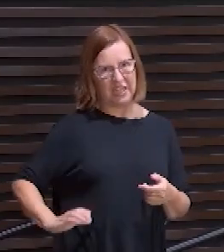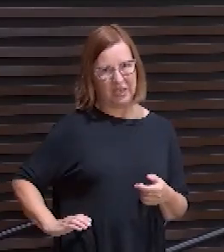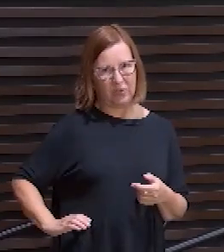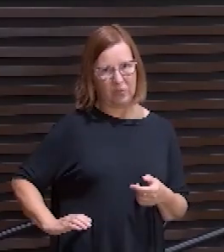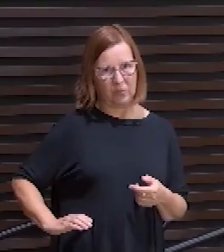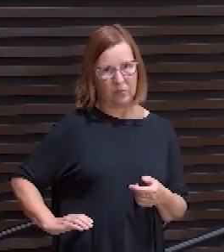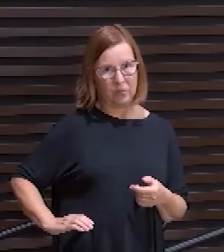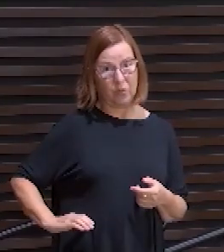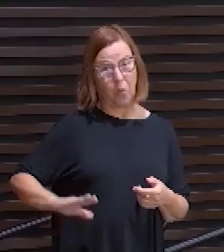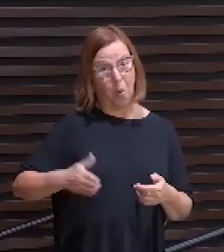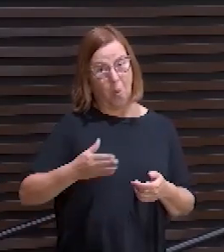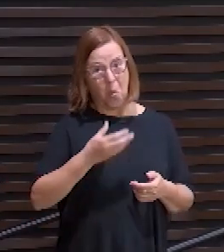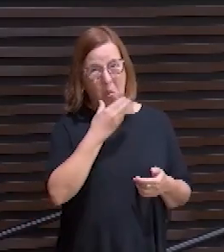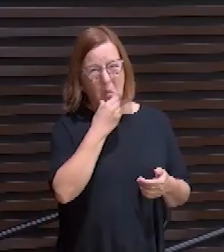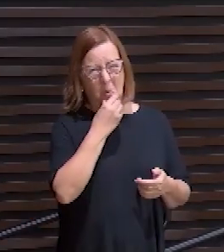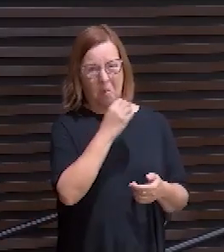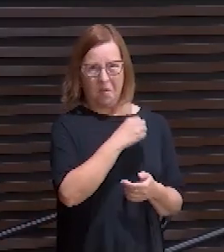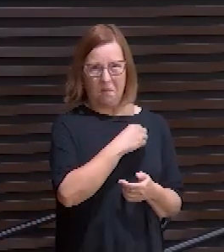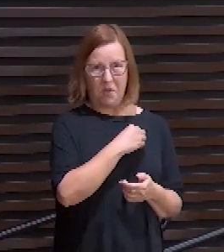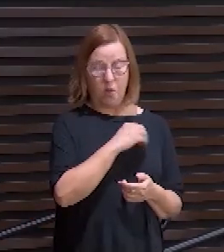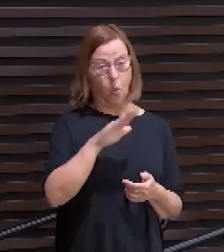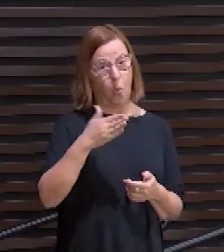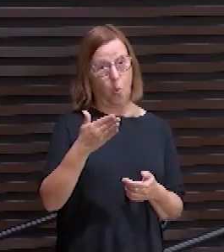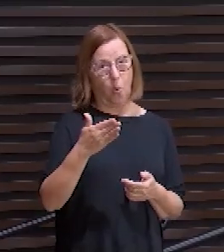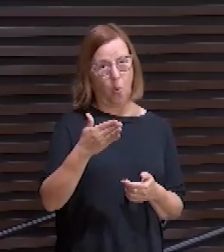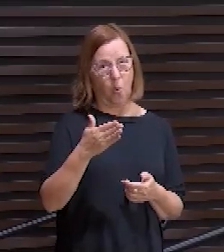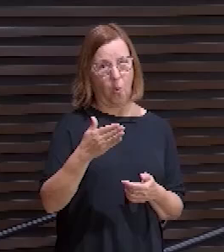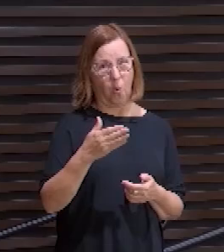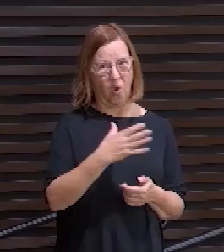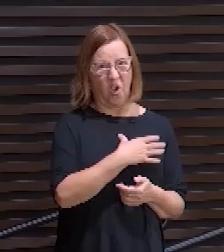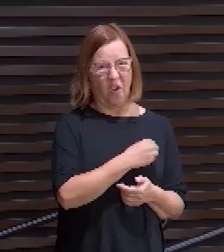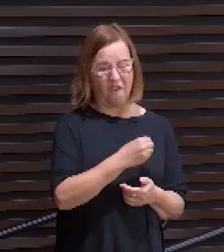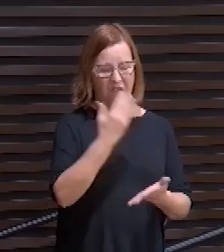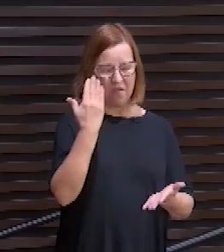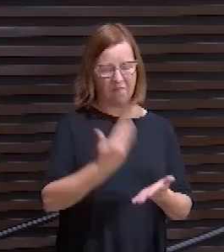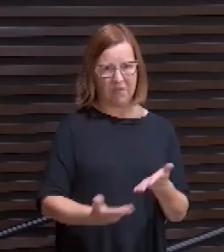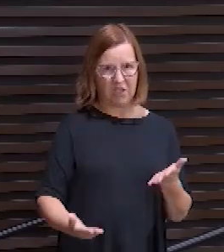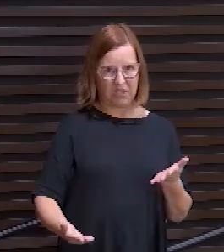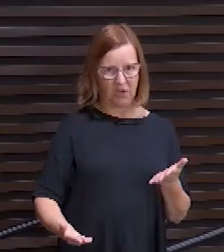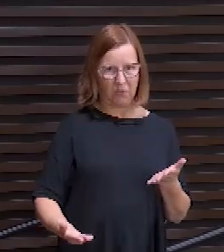o homem da iniquidade, ou o filho da perdição.